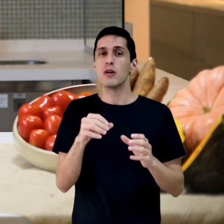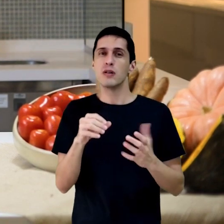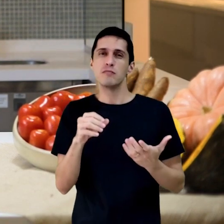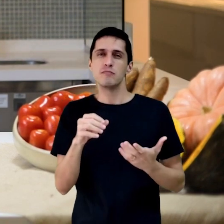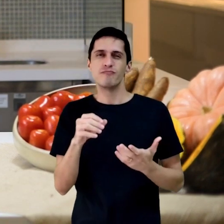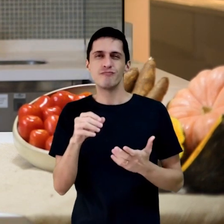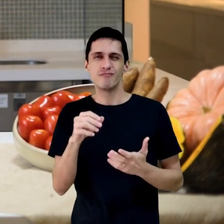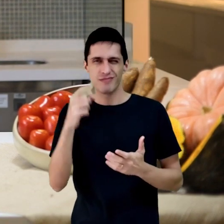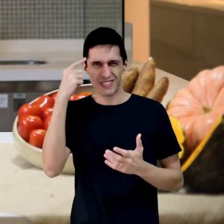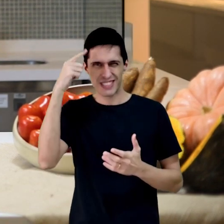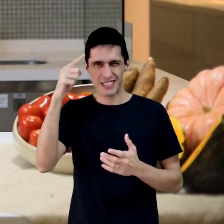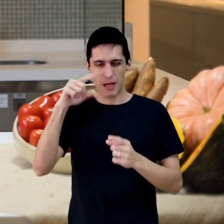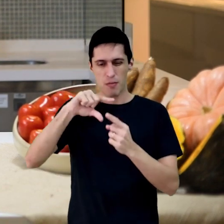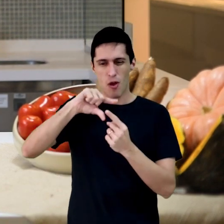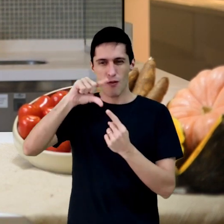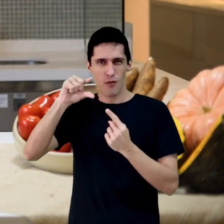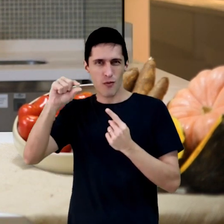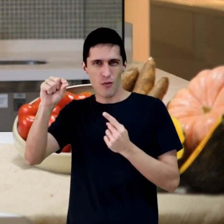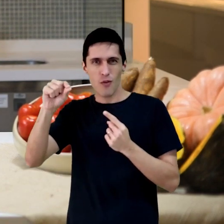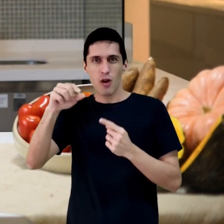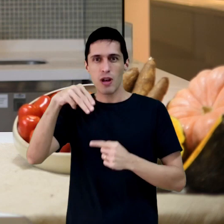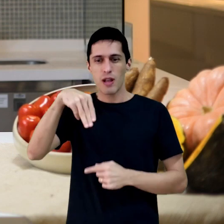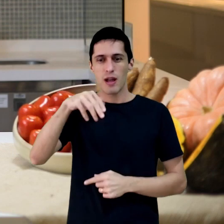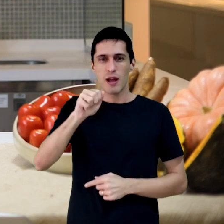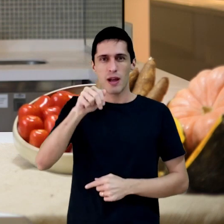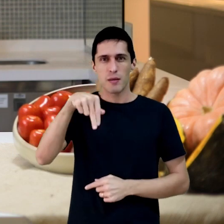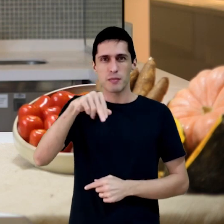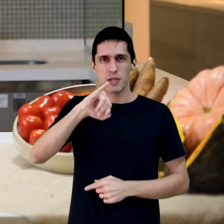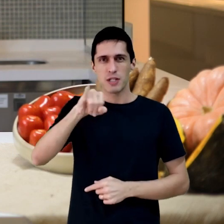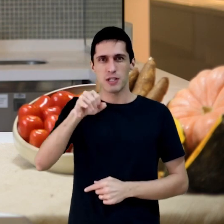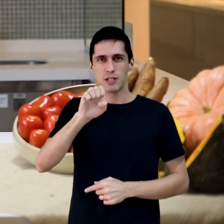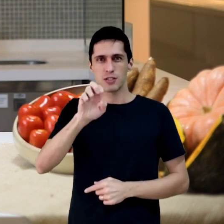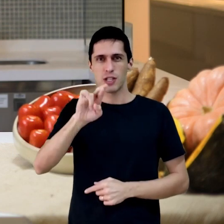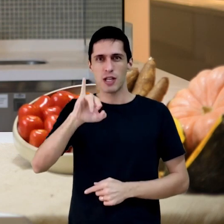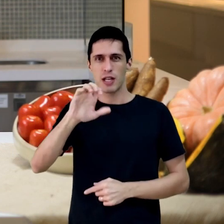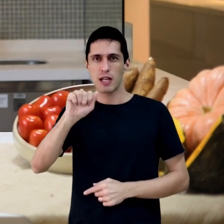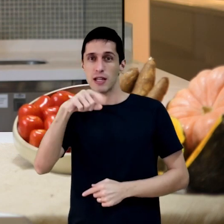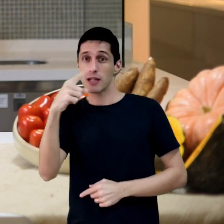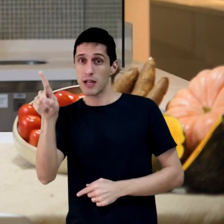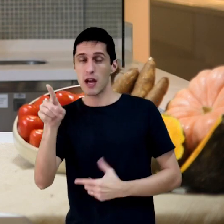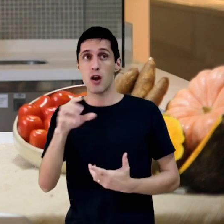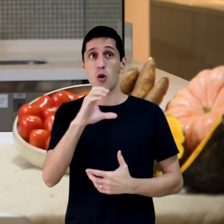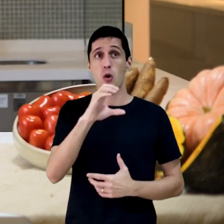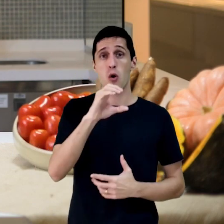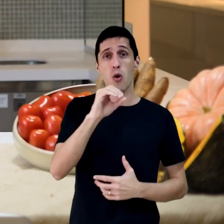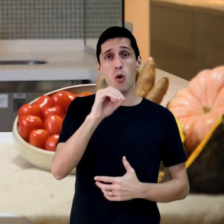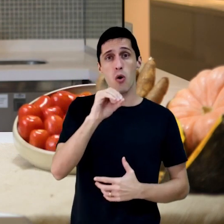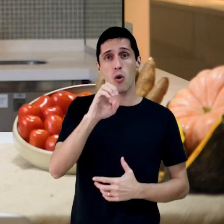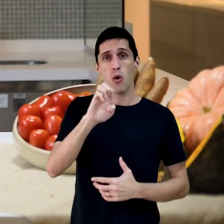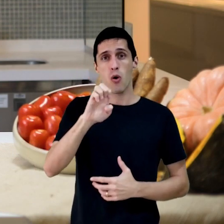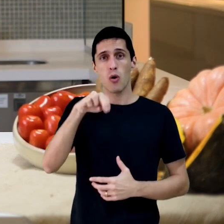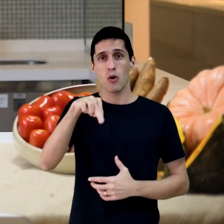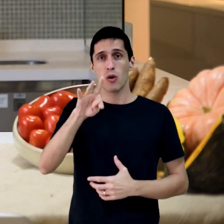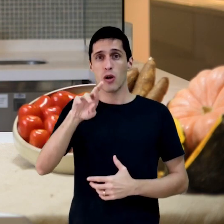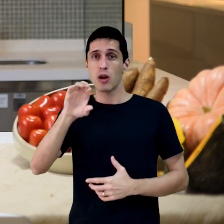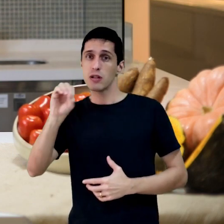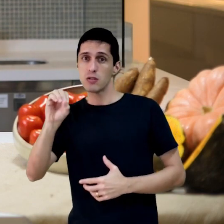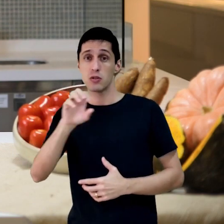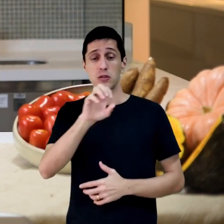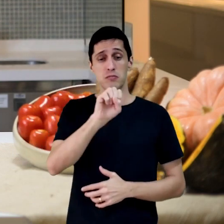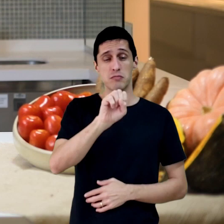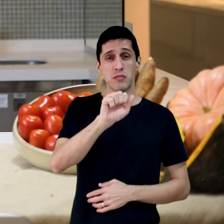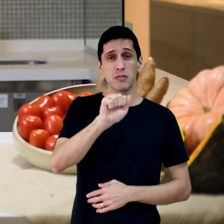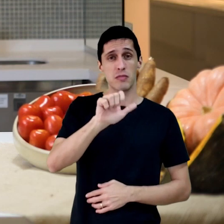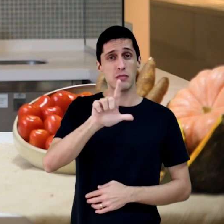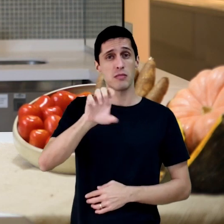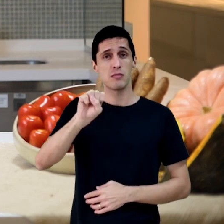umas folhinhas de manjericão, coentro, salsa, fica à vontade. A gente está passando a receita, mas